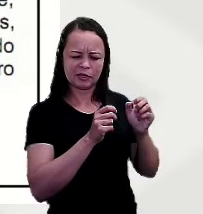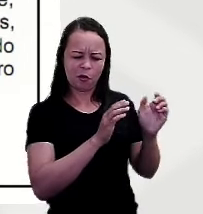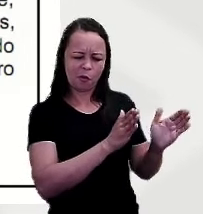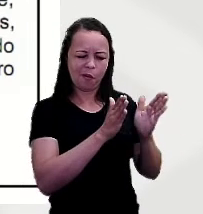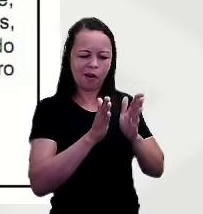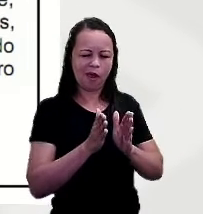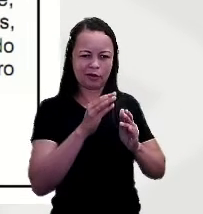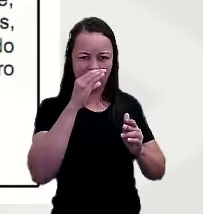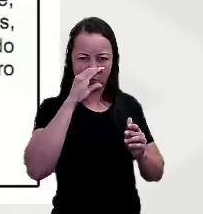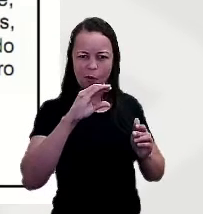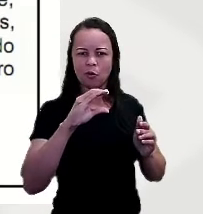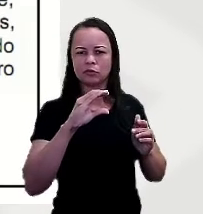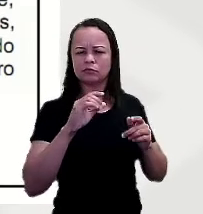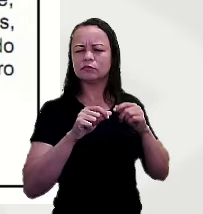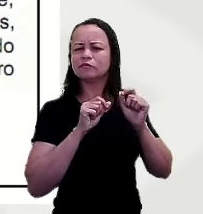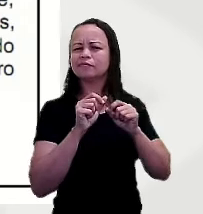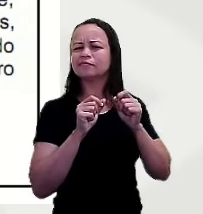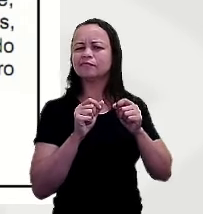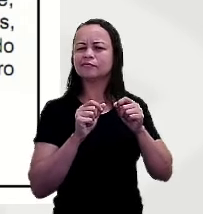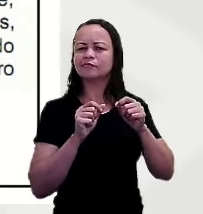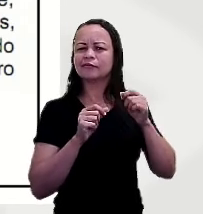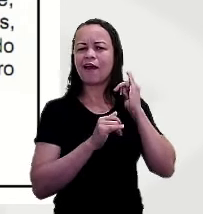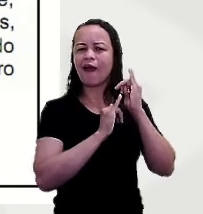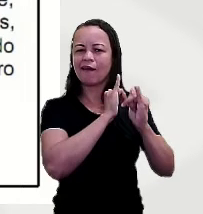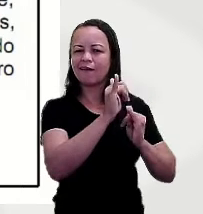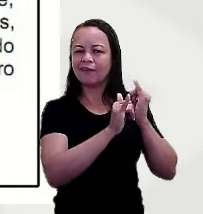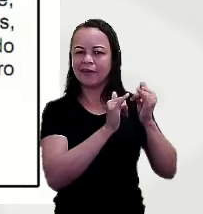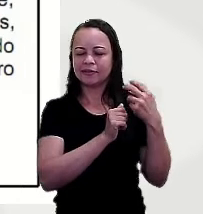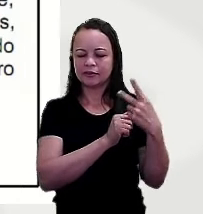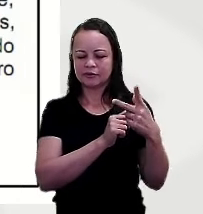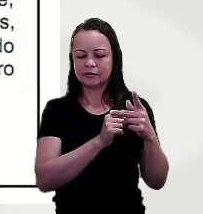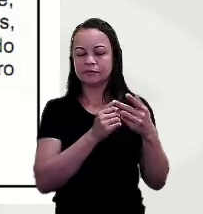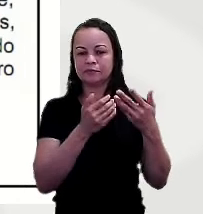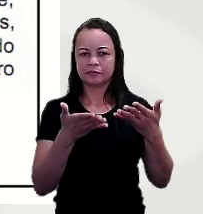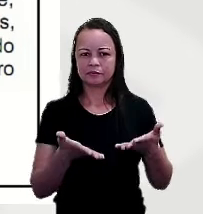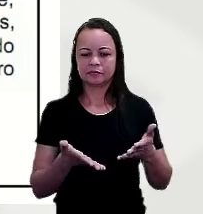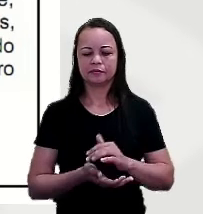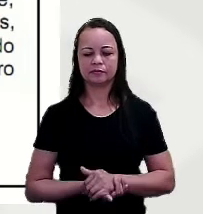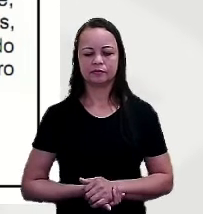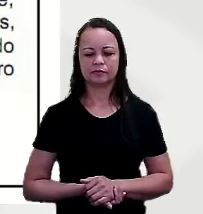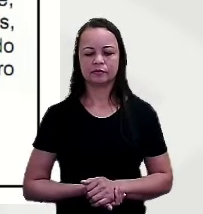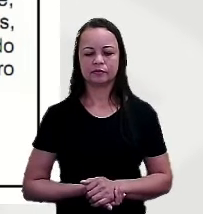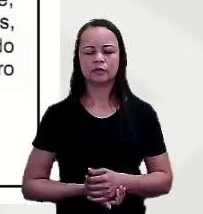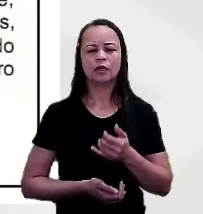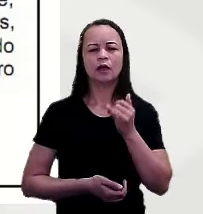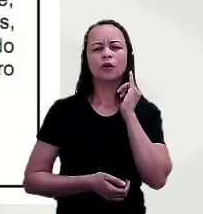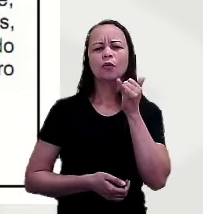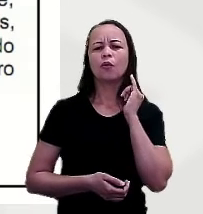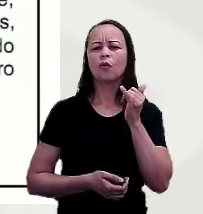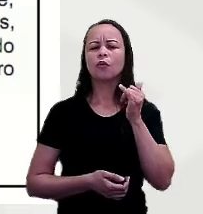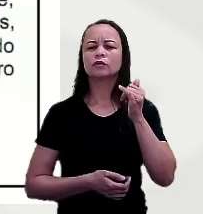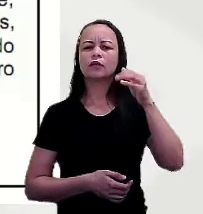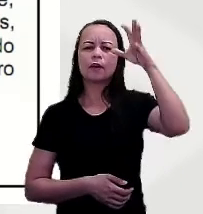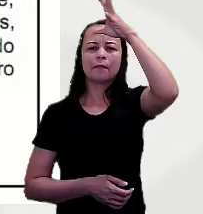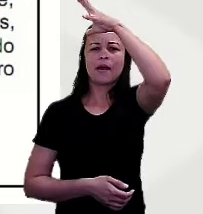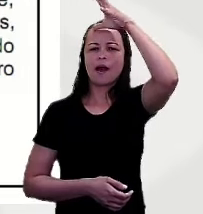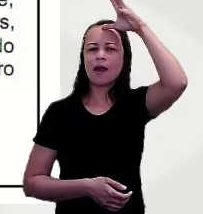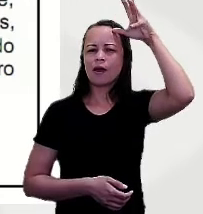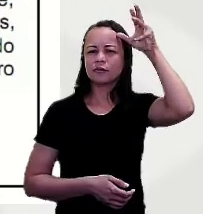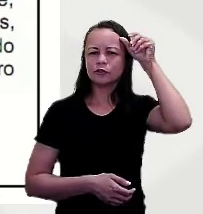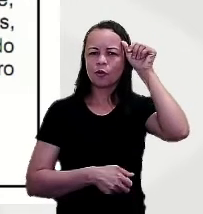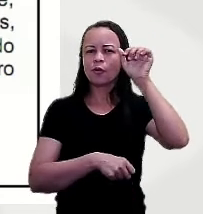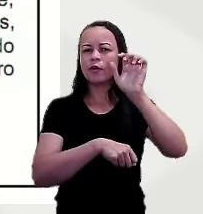Pois é, tem muito a ver com a lenda do boto. A lenda do boto, pessoal, é o seguinte: conta lá na região da